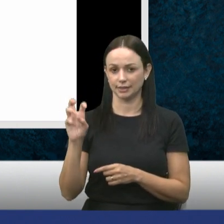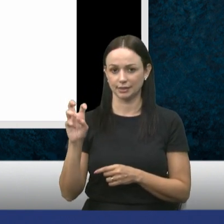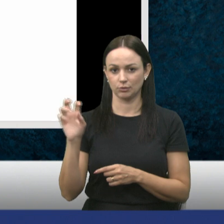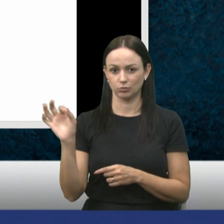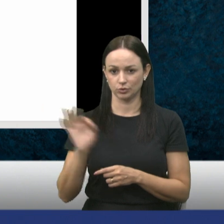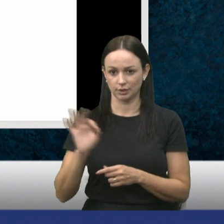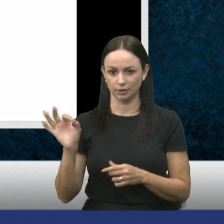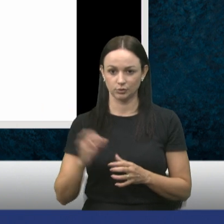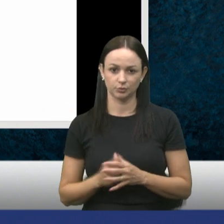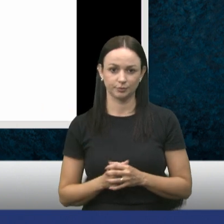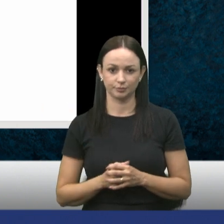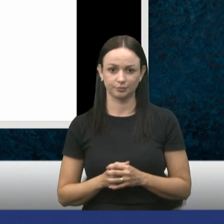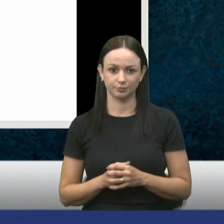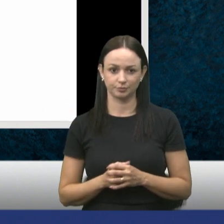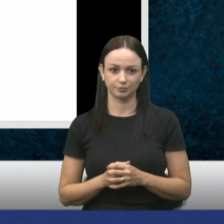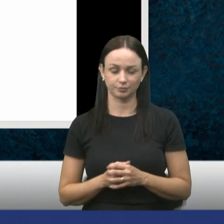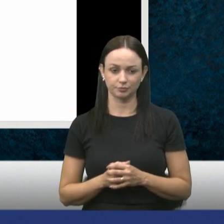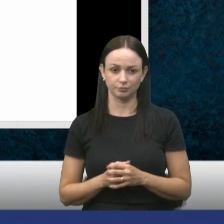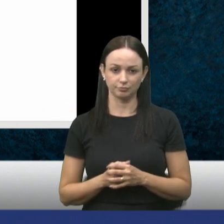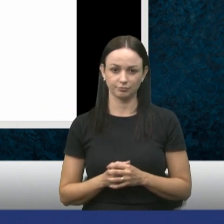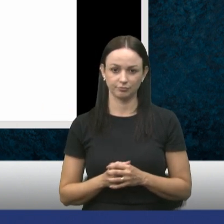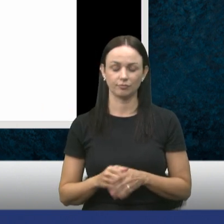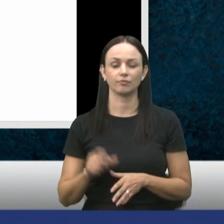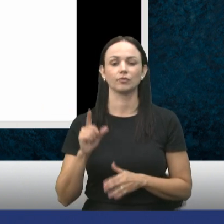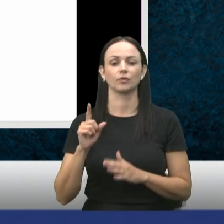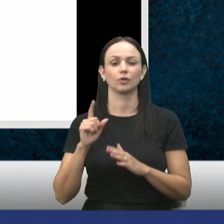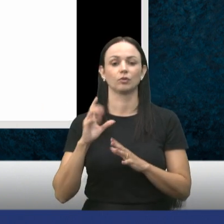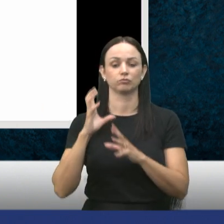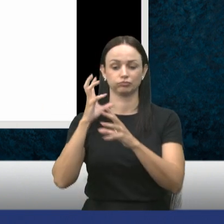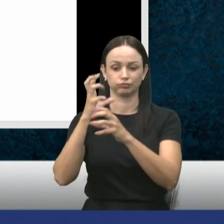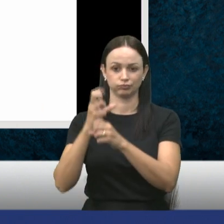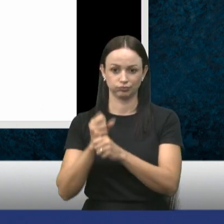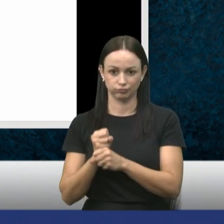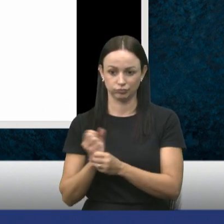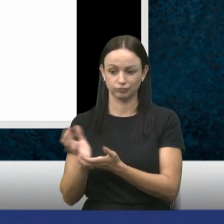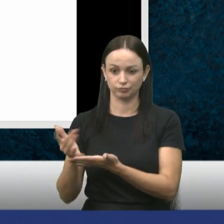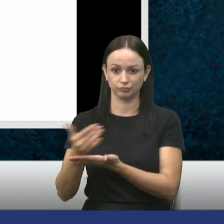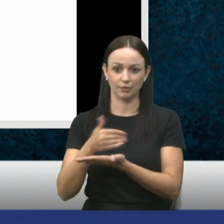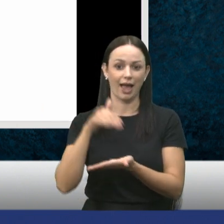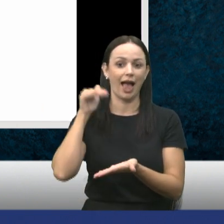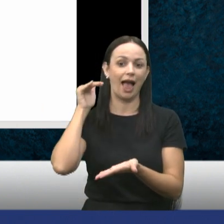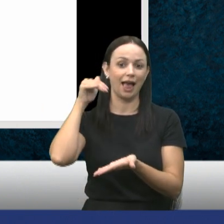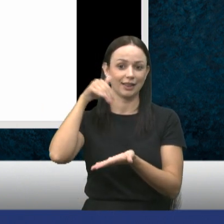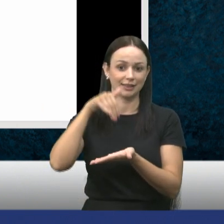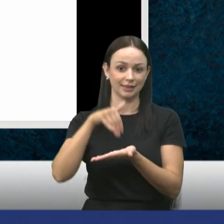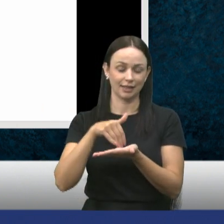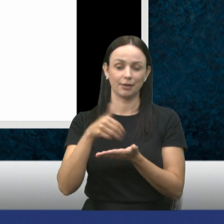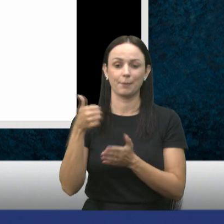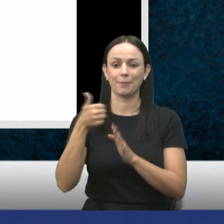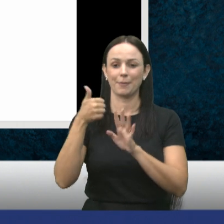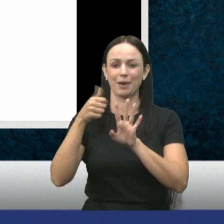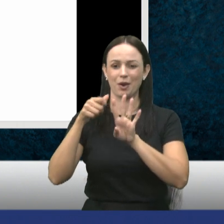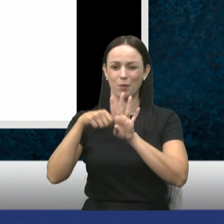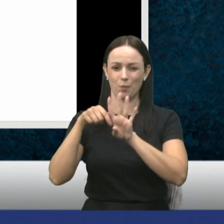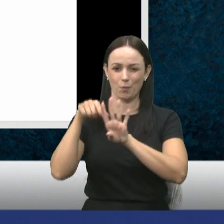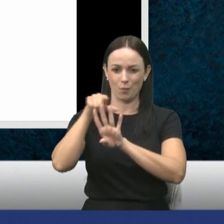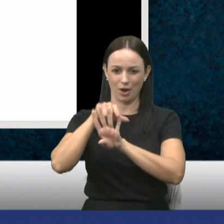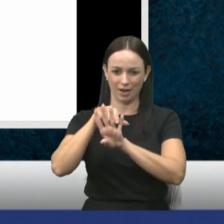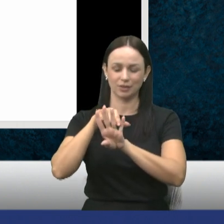25,35%. E de toda a receita arrecadada até o final do primeiro quadrimestre, que foi de